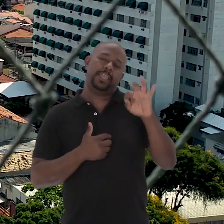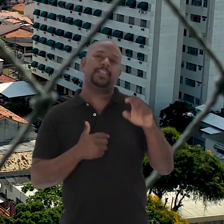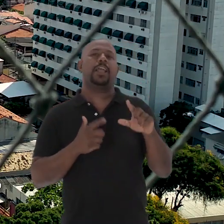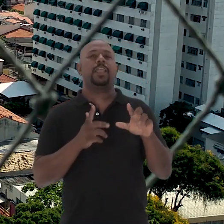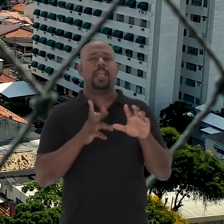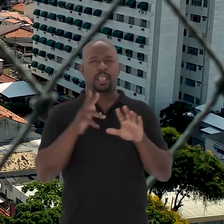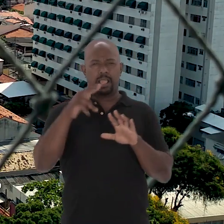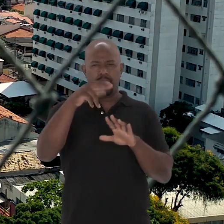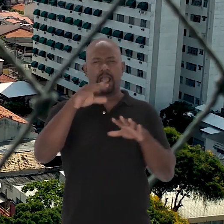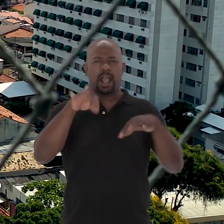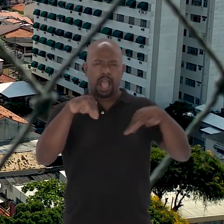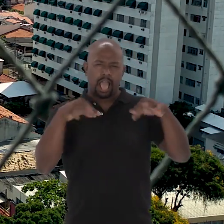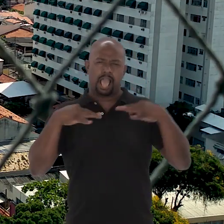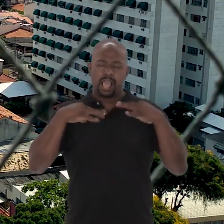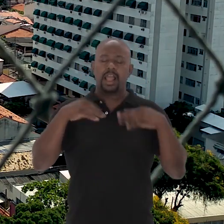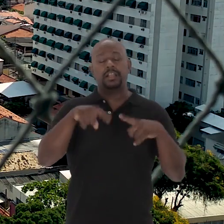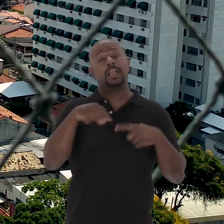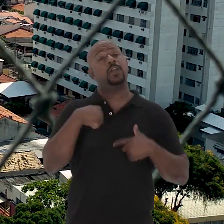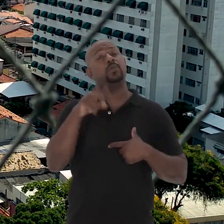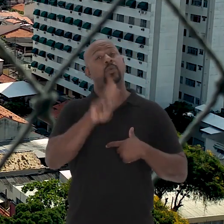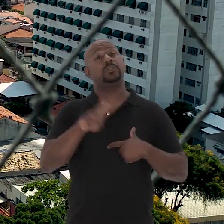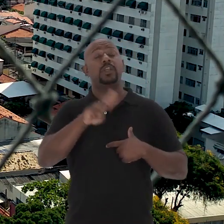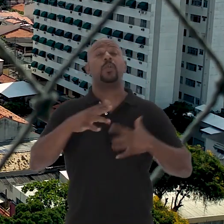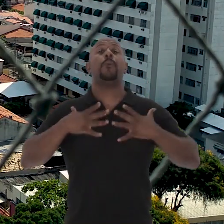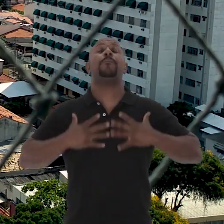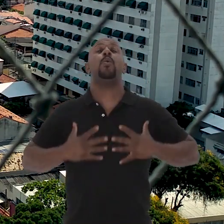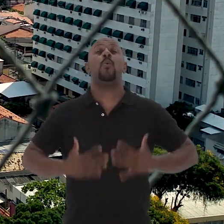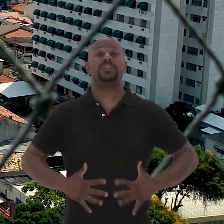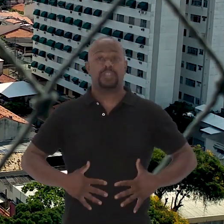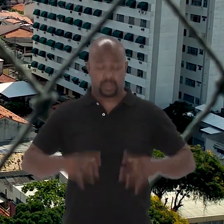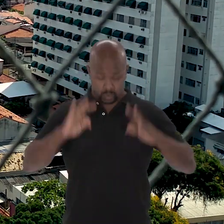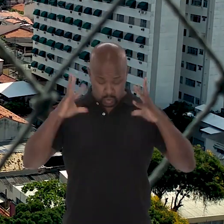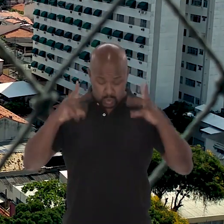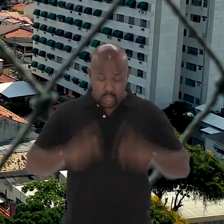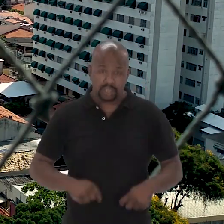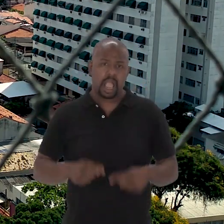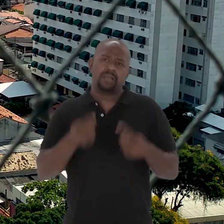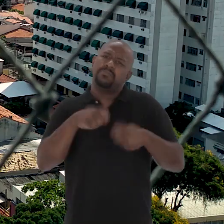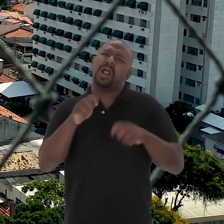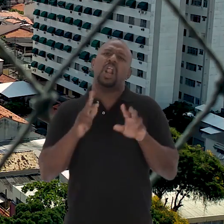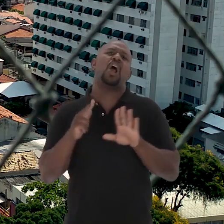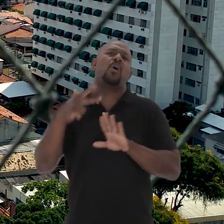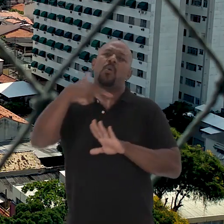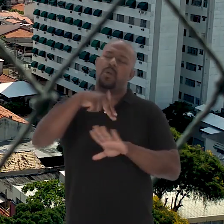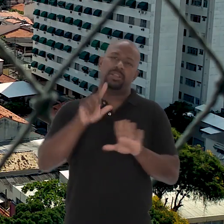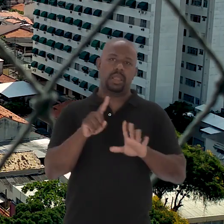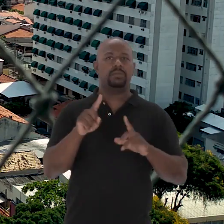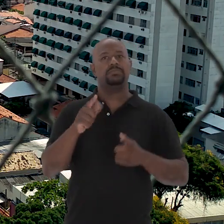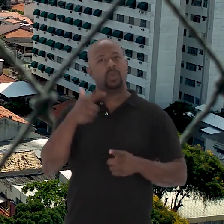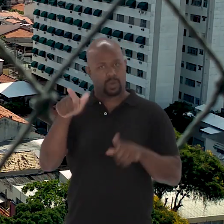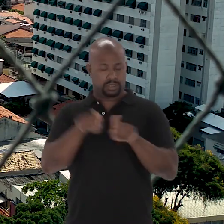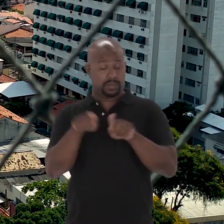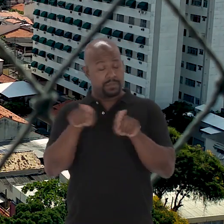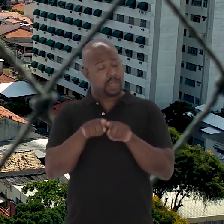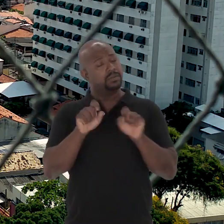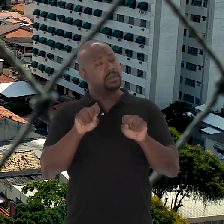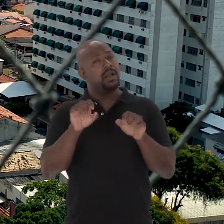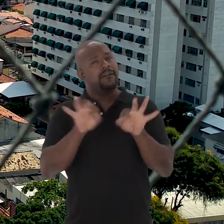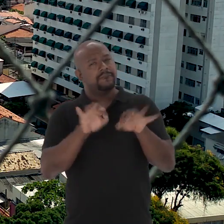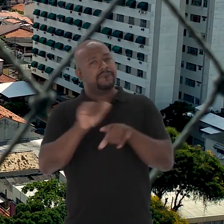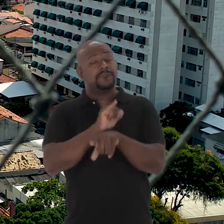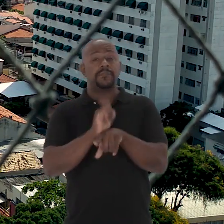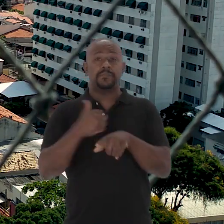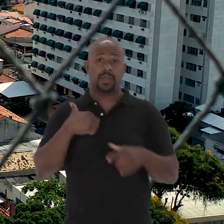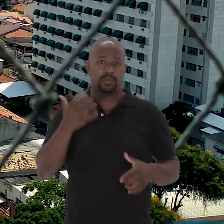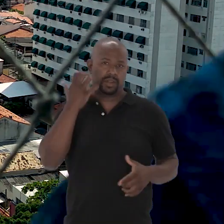recortou retalhos de tecidos, eu estou usando blusas, né? Peças inteiras, sem precisar recortar. Outro modo que eu estou fazendo, estou deixando